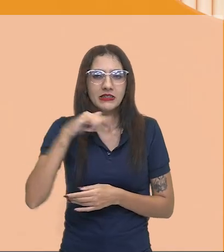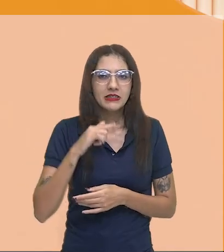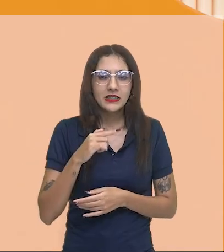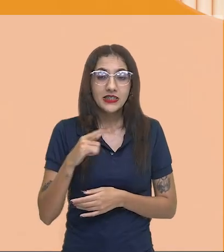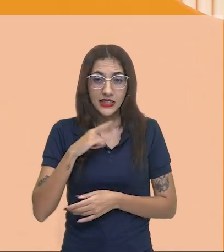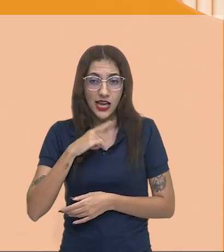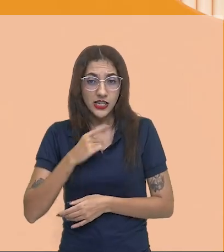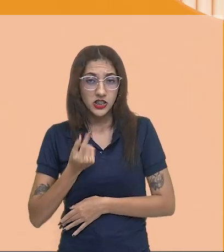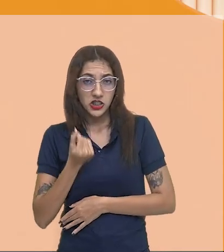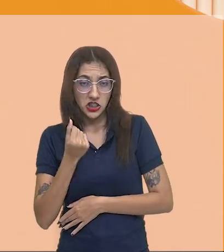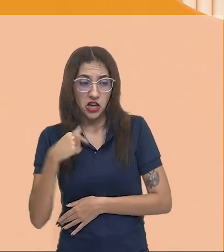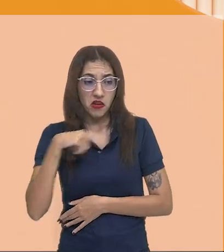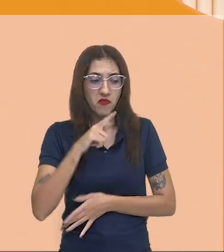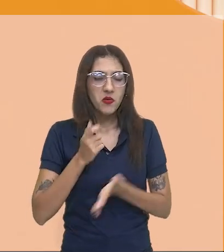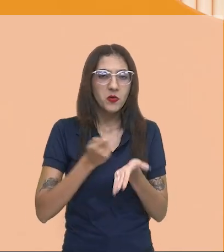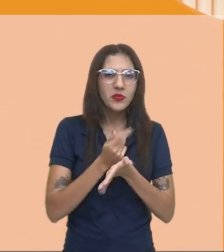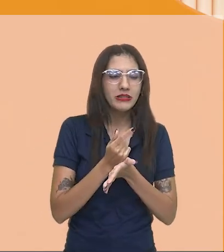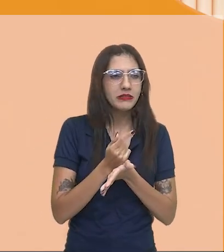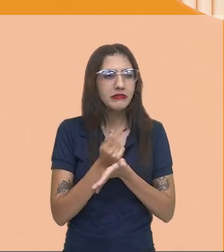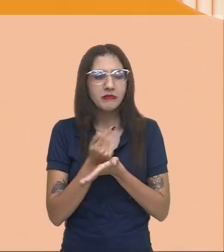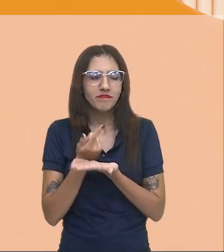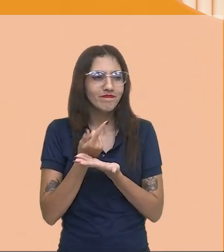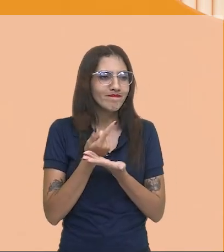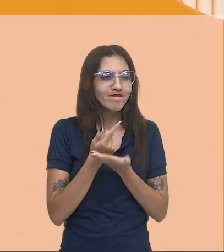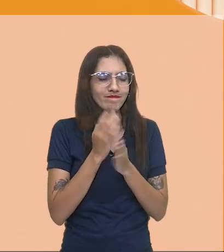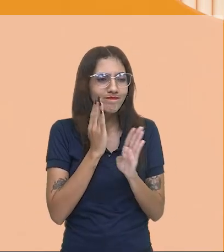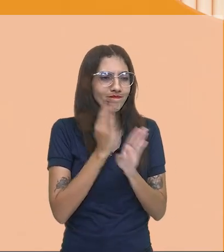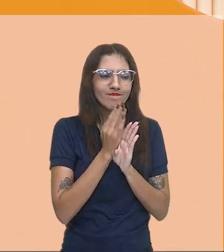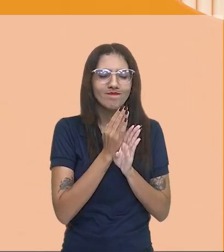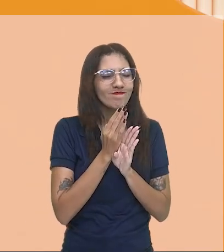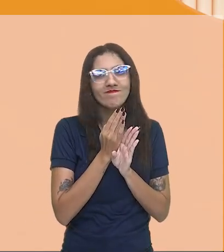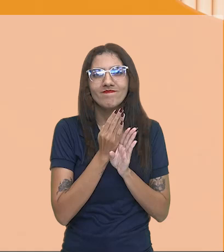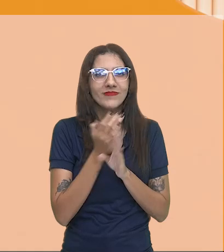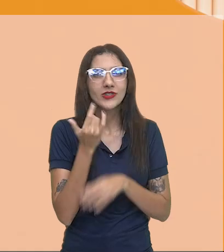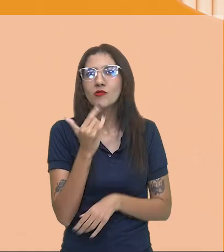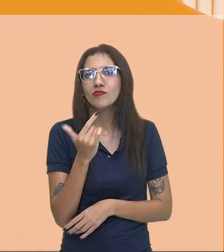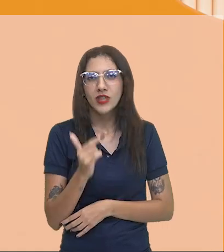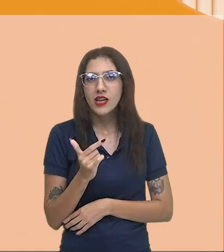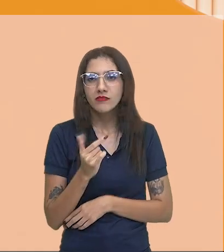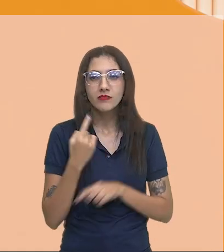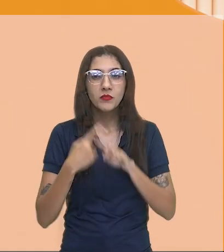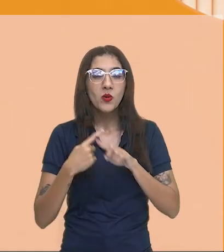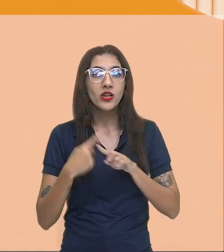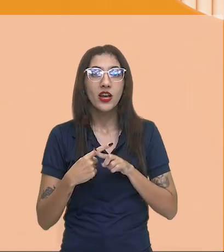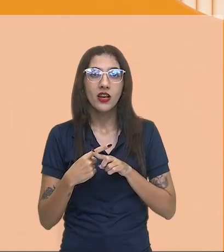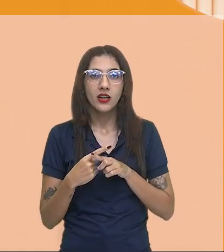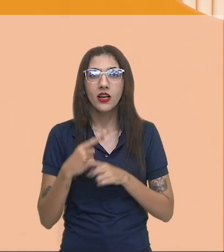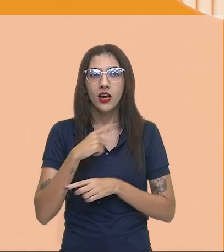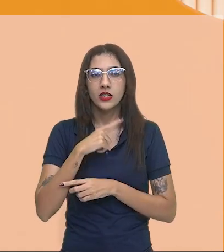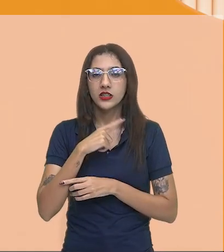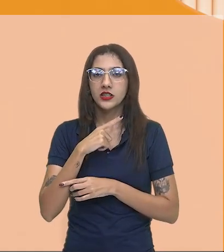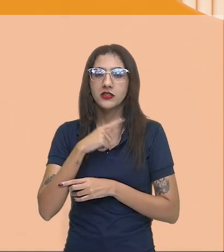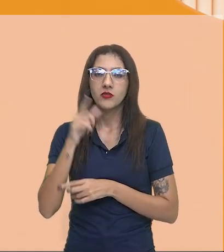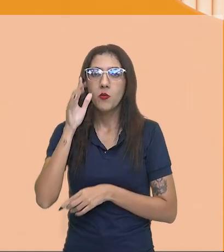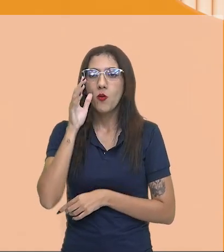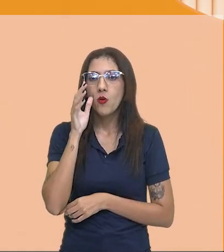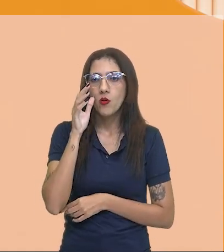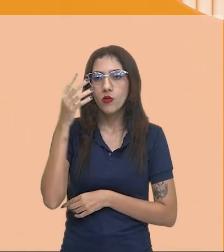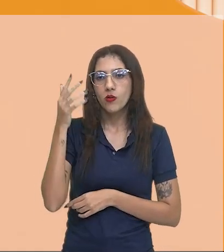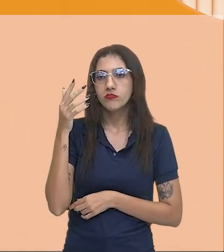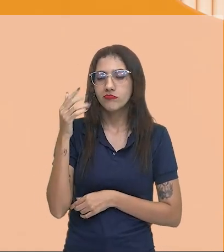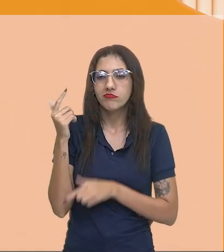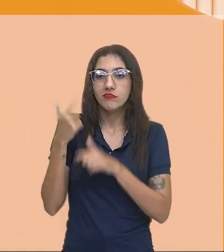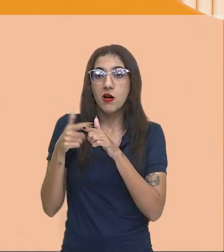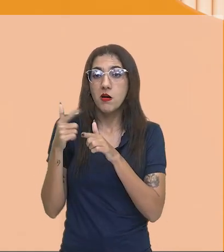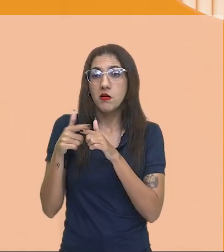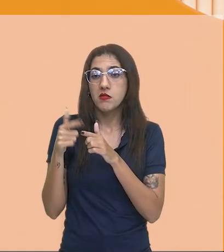para comprar, vou procurar o café, não tem. Por conta de uma intempérie, de um problema